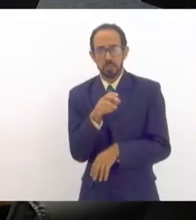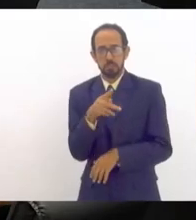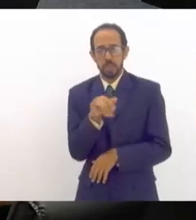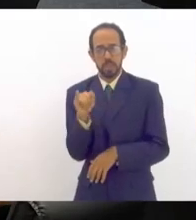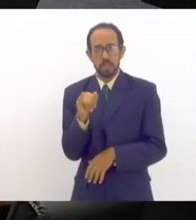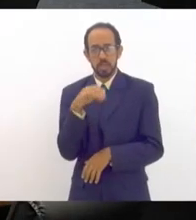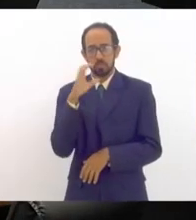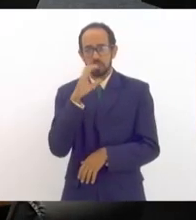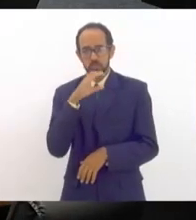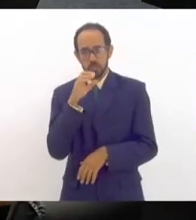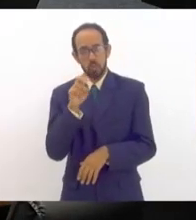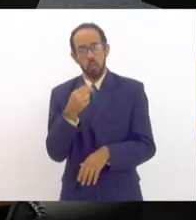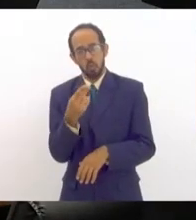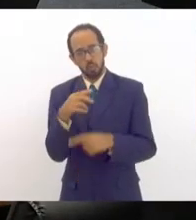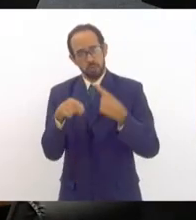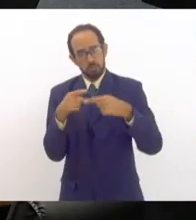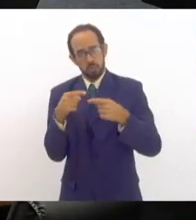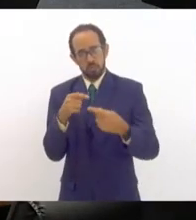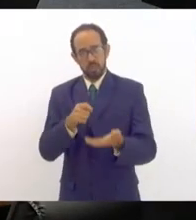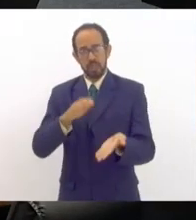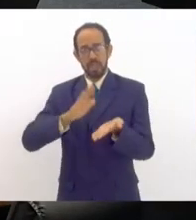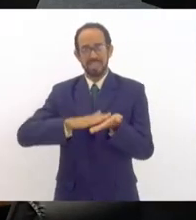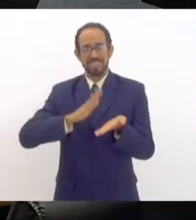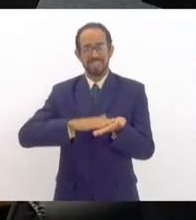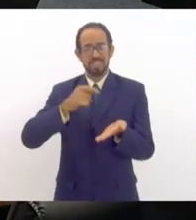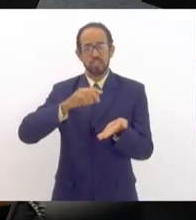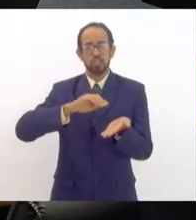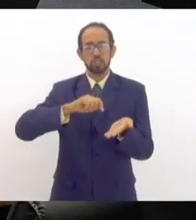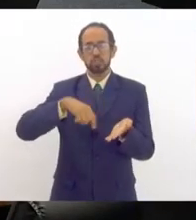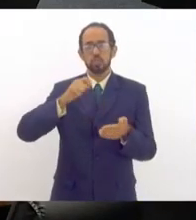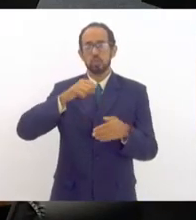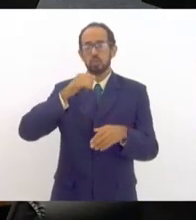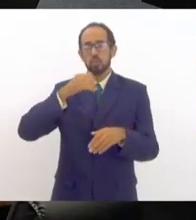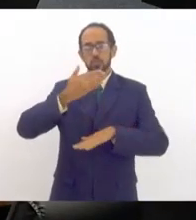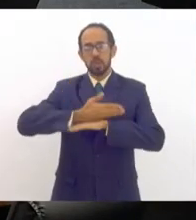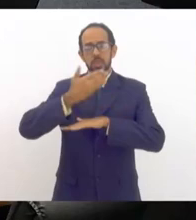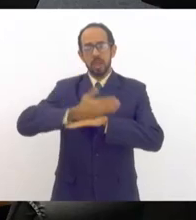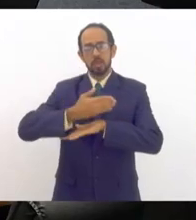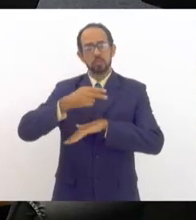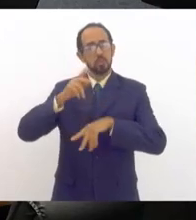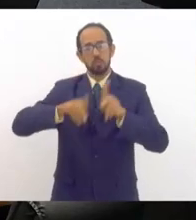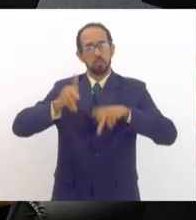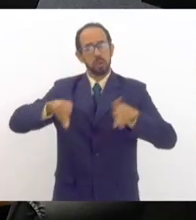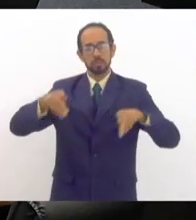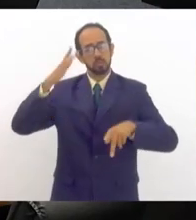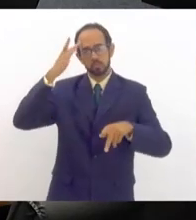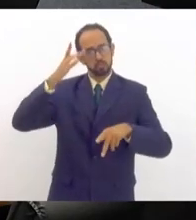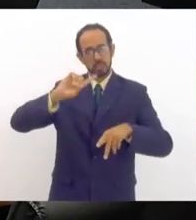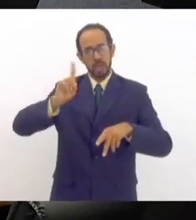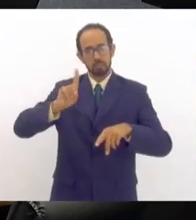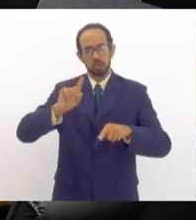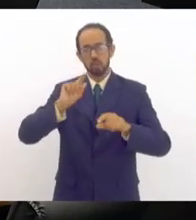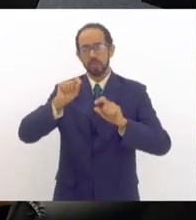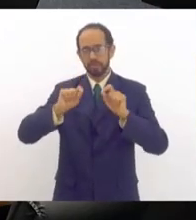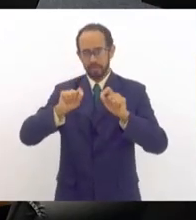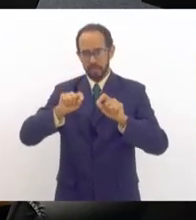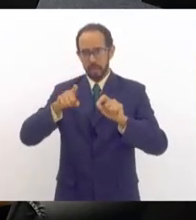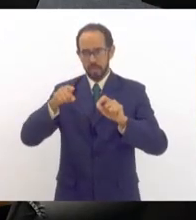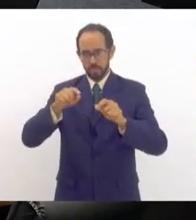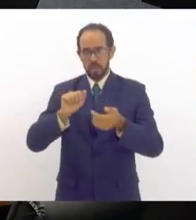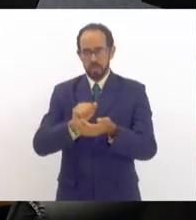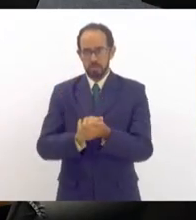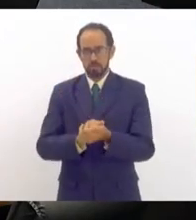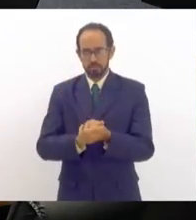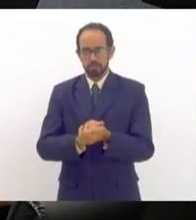senão daqui a pouco tá cobrando o pedágio eletrônico sem a população ter conhecimento do que se trata esse piedade para que que ele serve Então